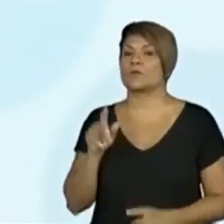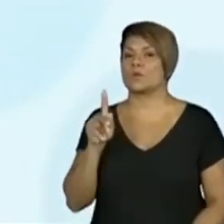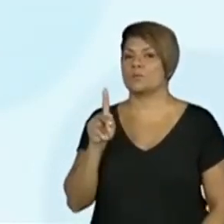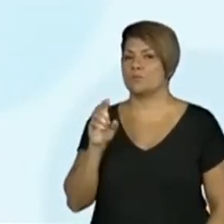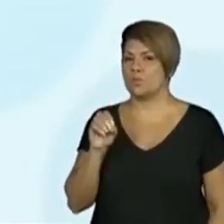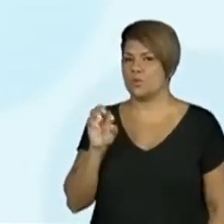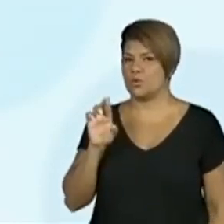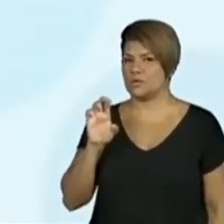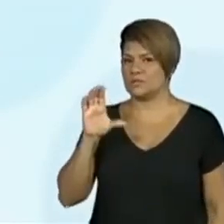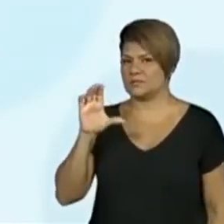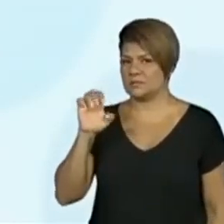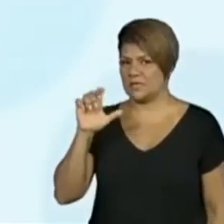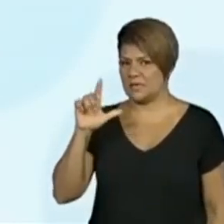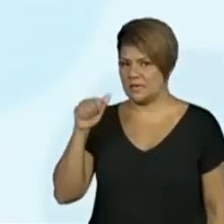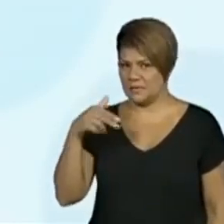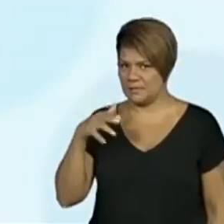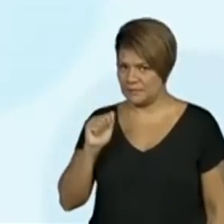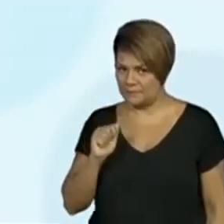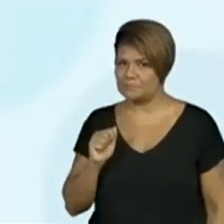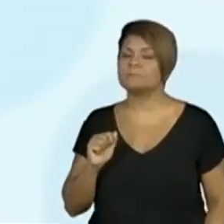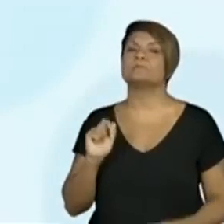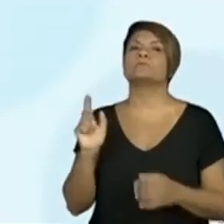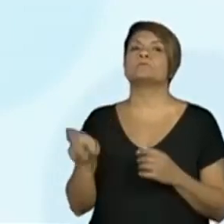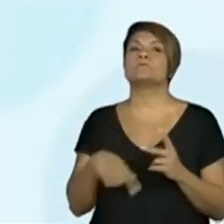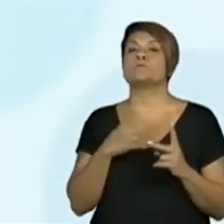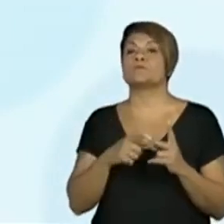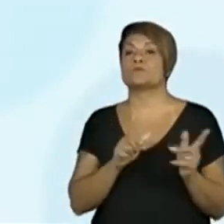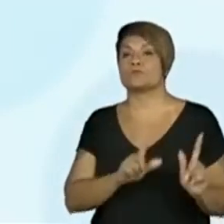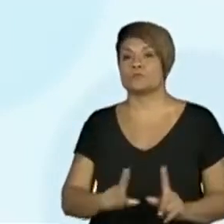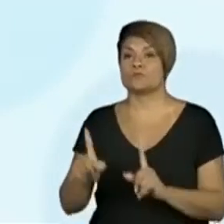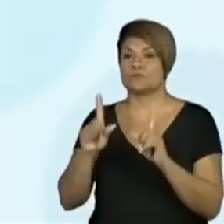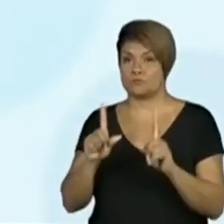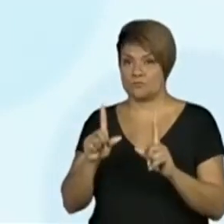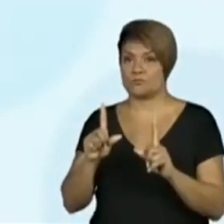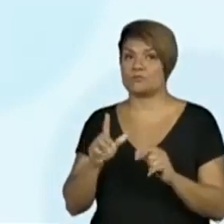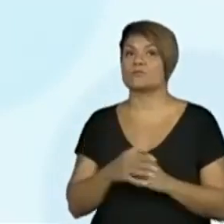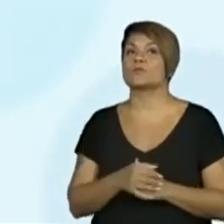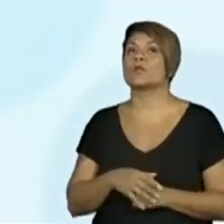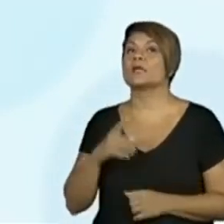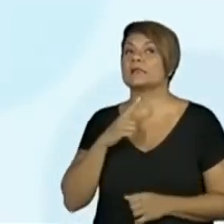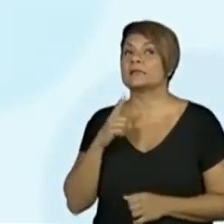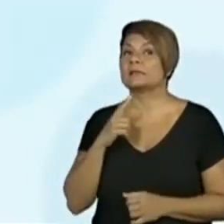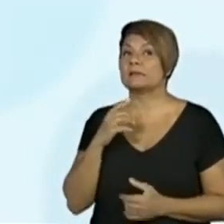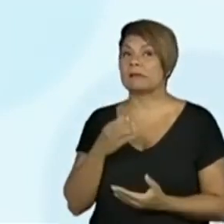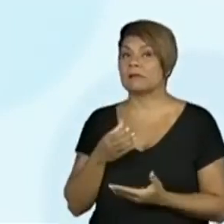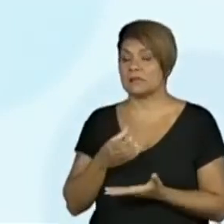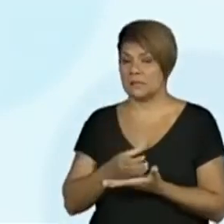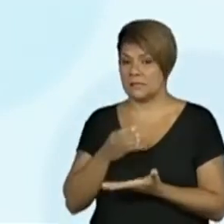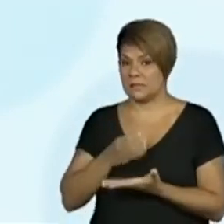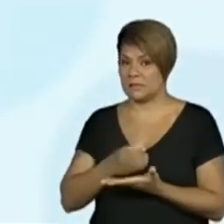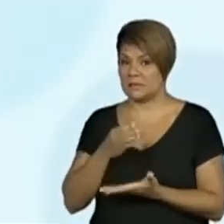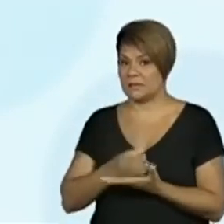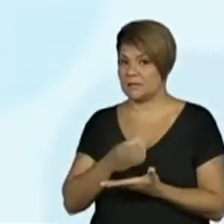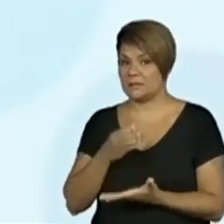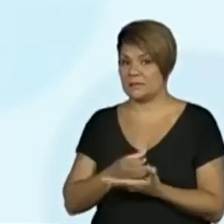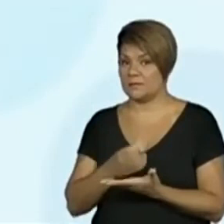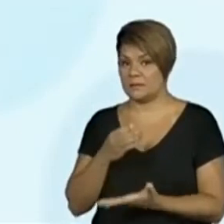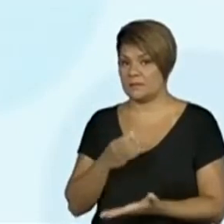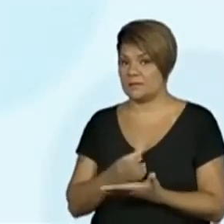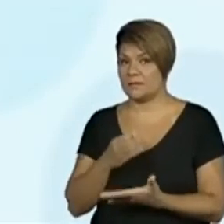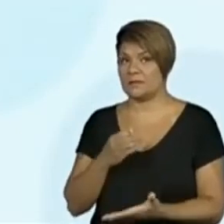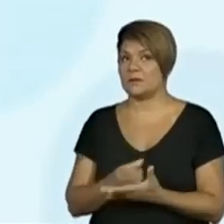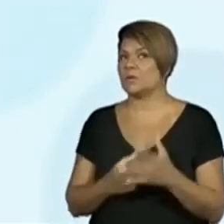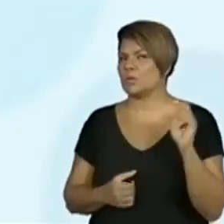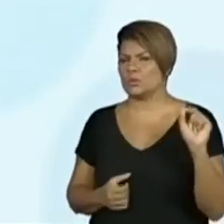porcelana porcelana muito bem e nós temos ali no meio aquelas canequinhas aqueles copos